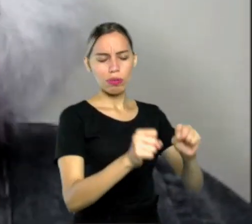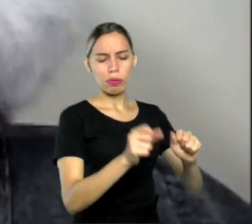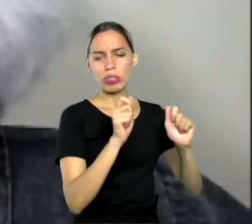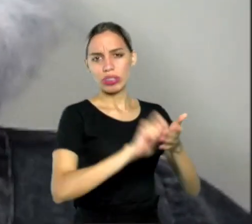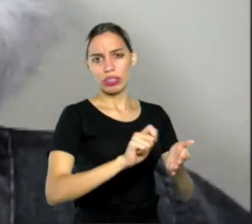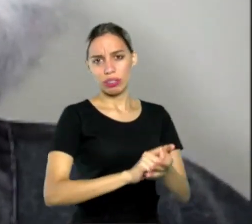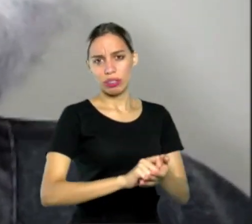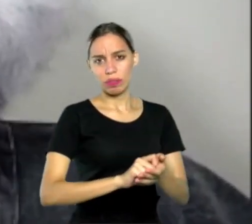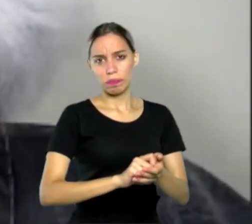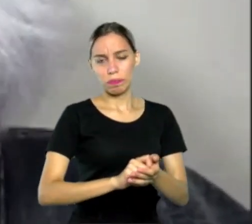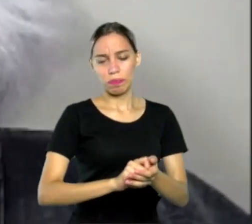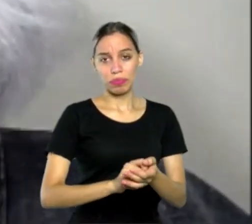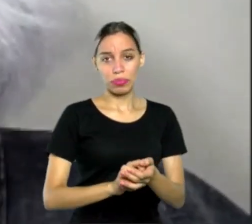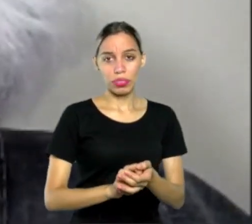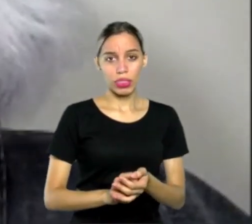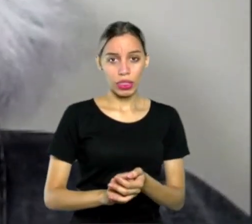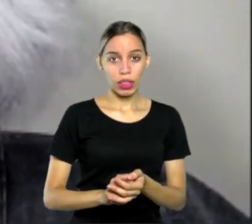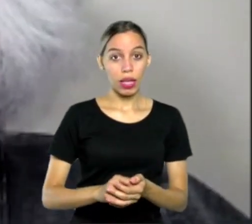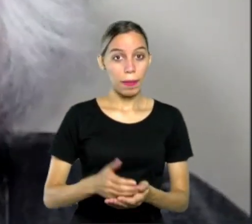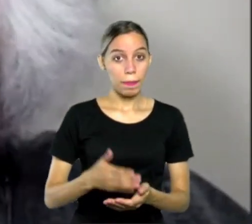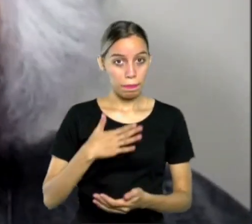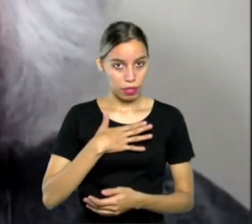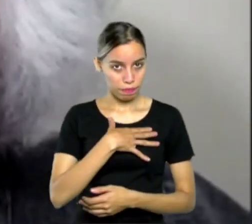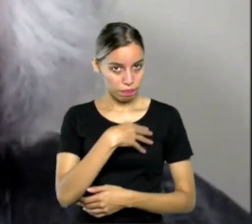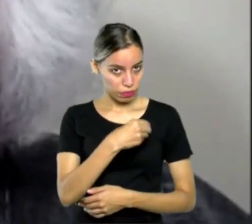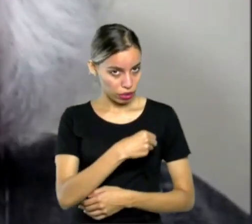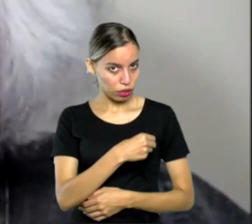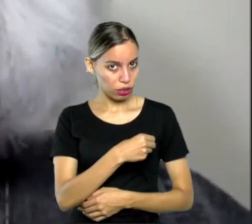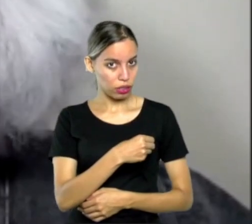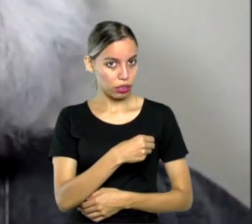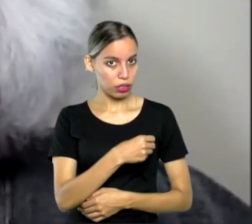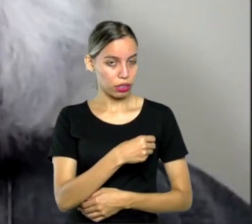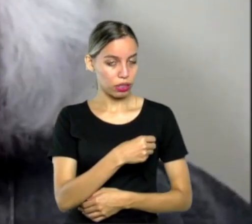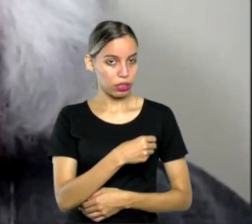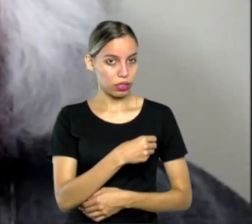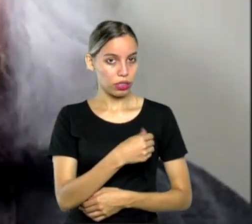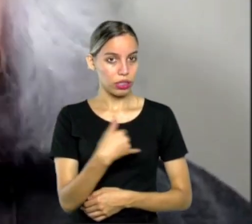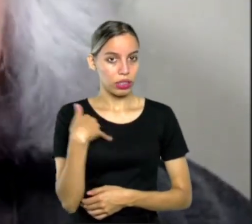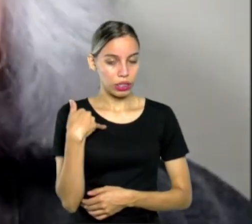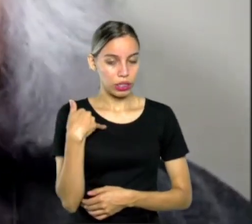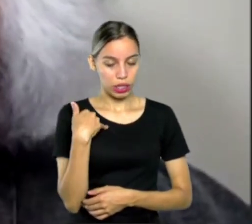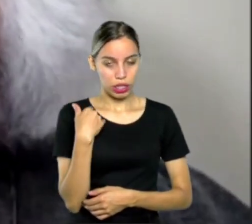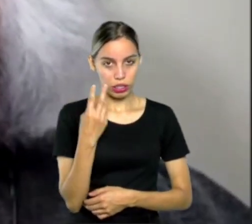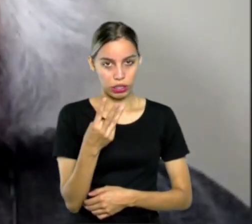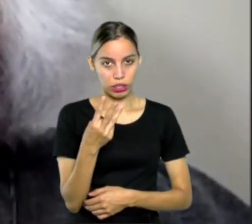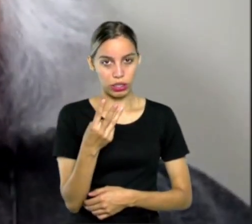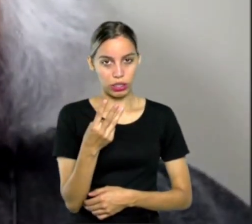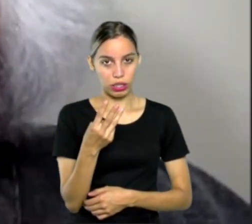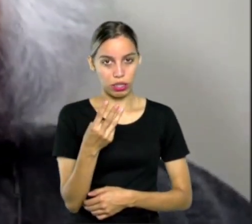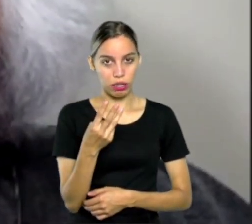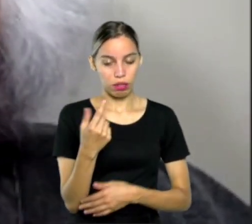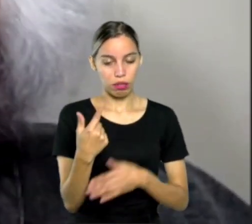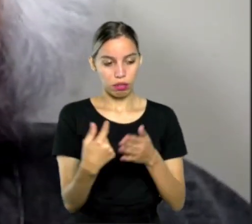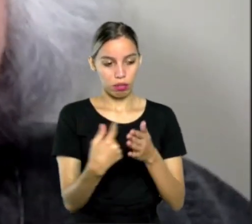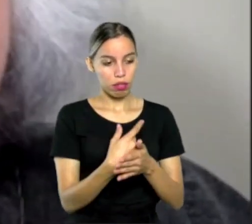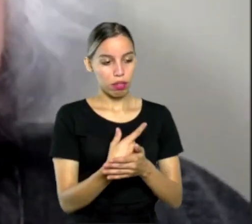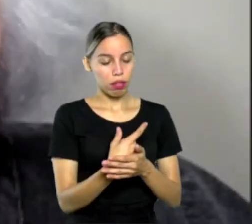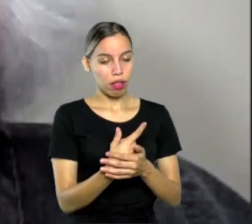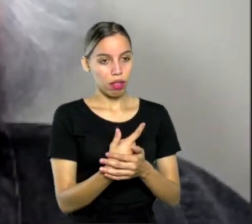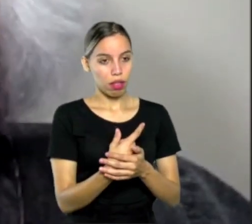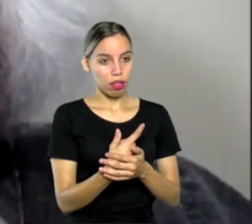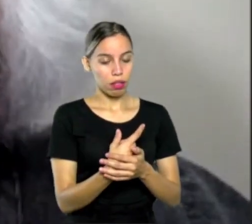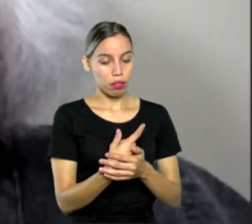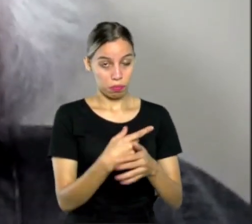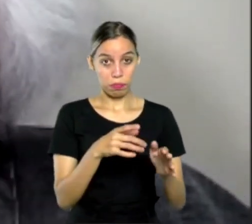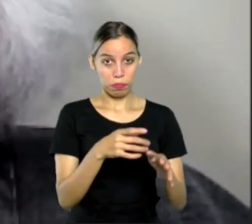e perguntou para a mãe dela: mãe, o que você é? Ela falou: sou médica. E o papai? Seu pai, o que você